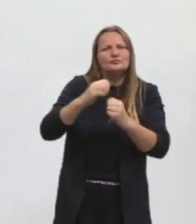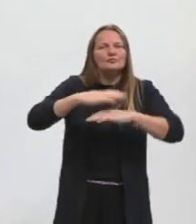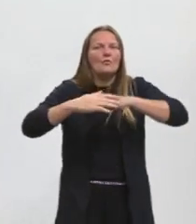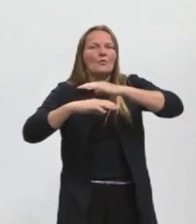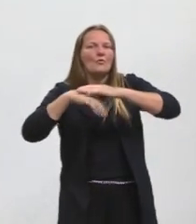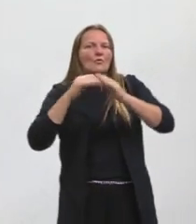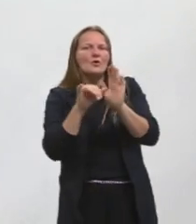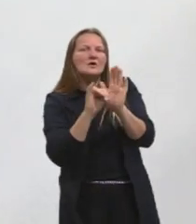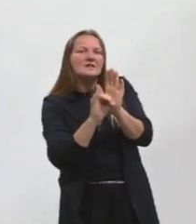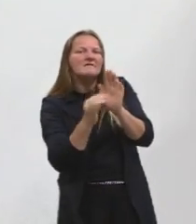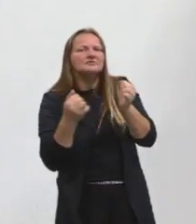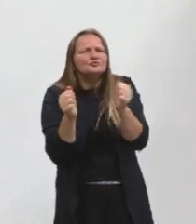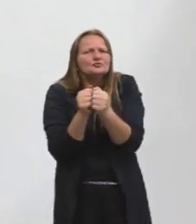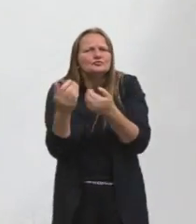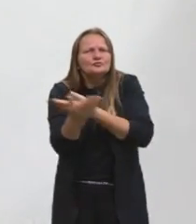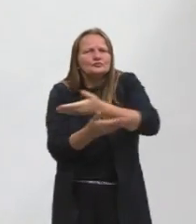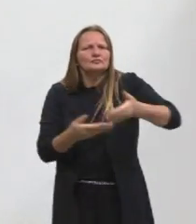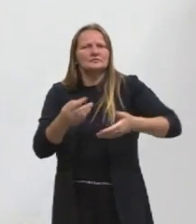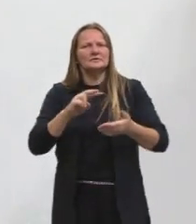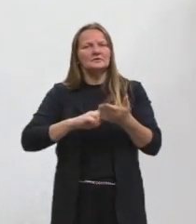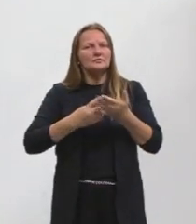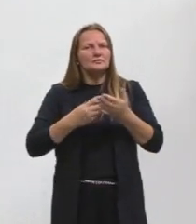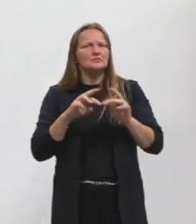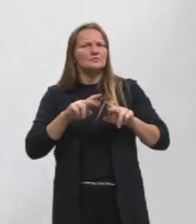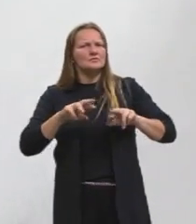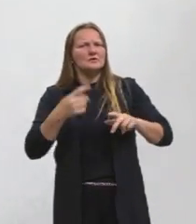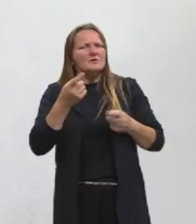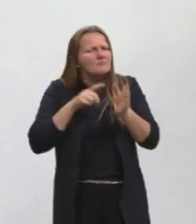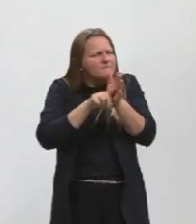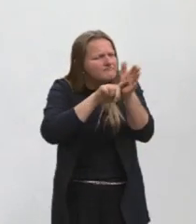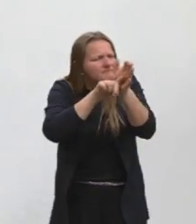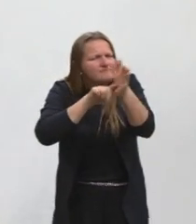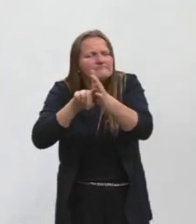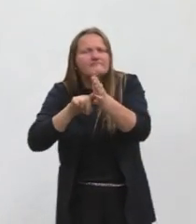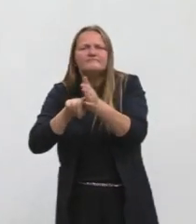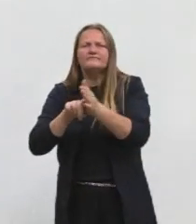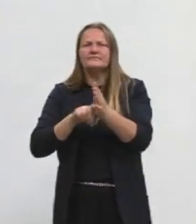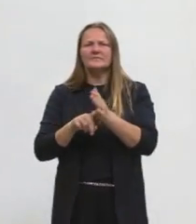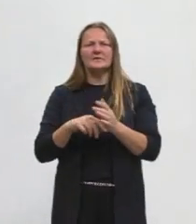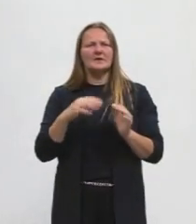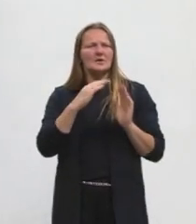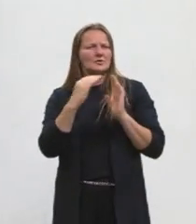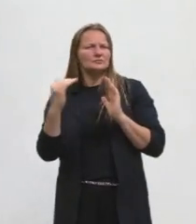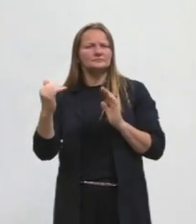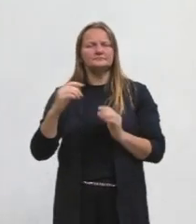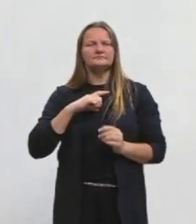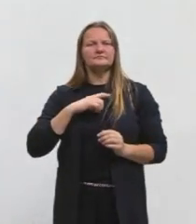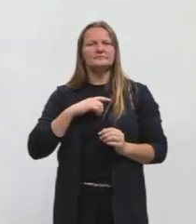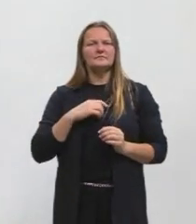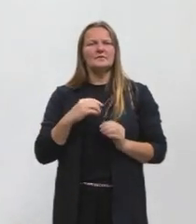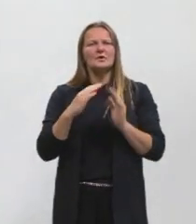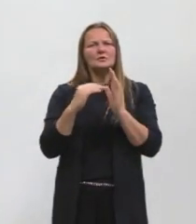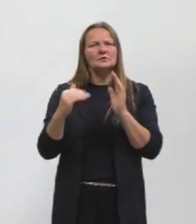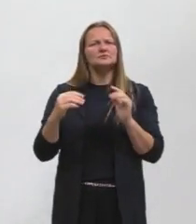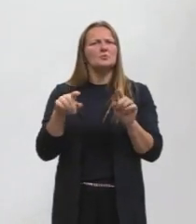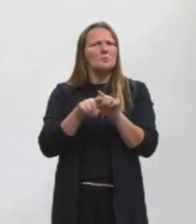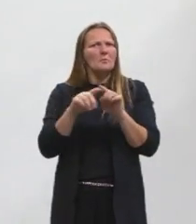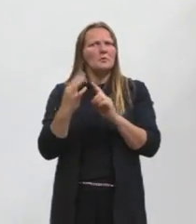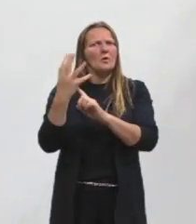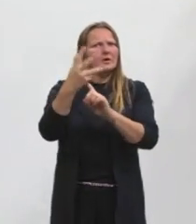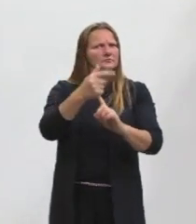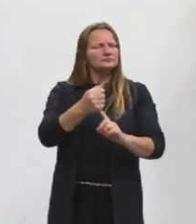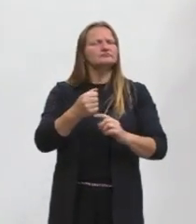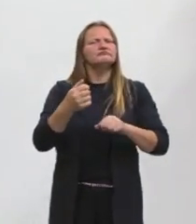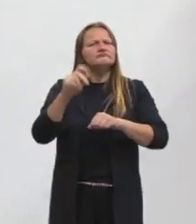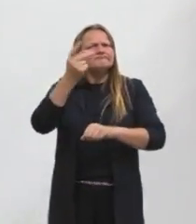narrativas fazendo interpretações investigando repertórios estéticos e artísticos né da nossa história